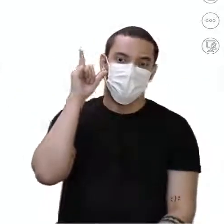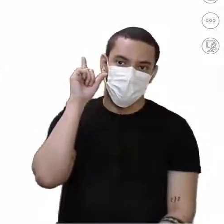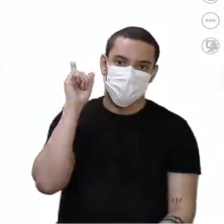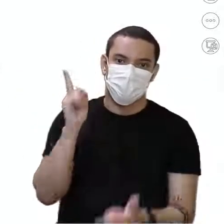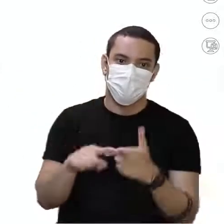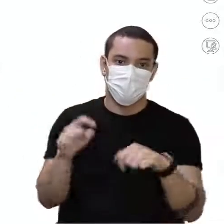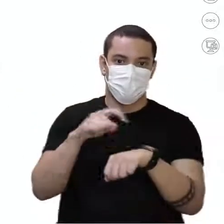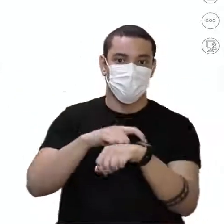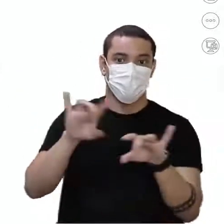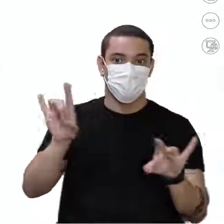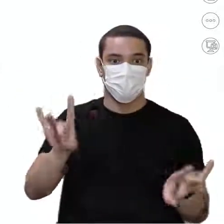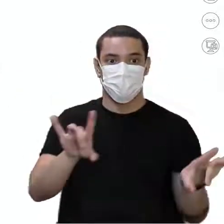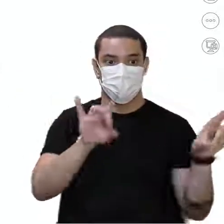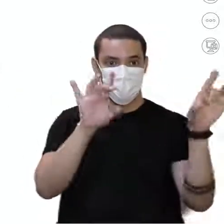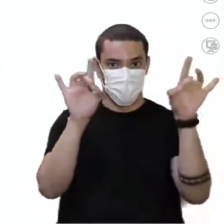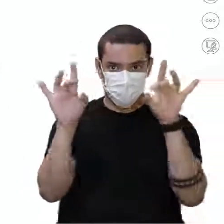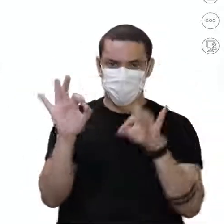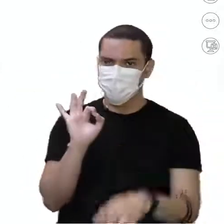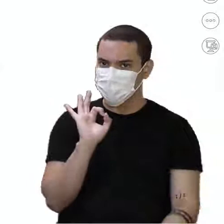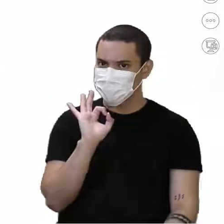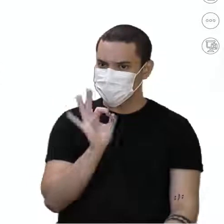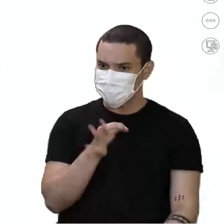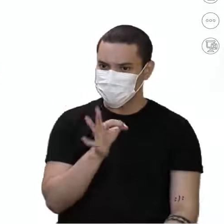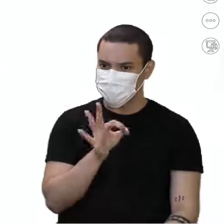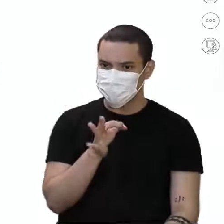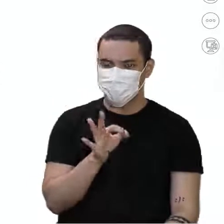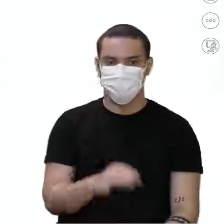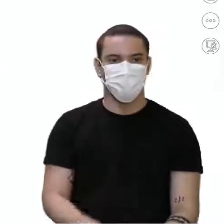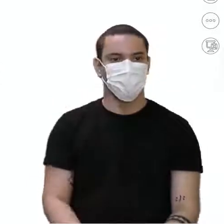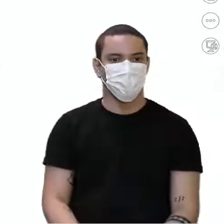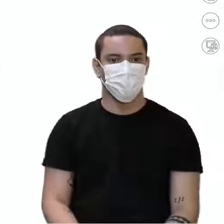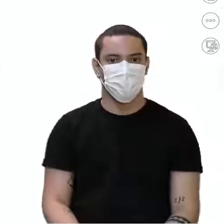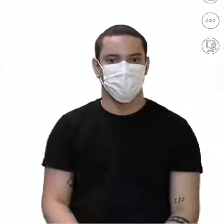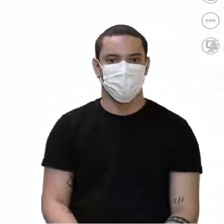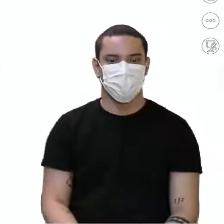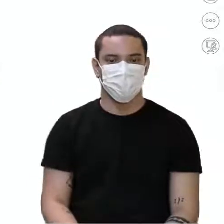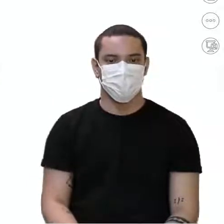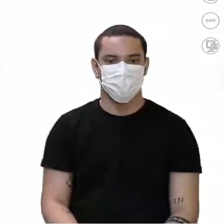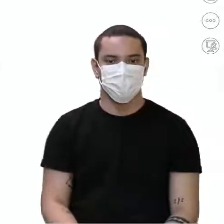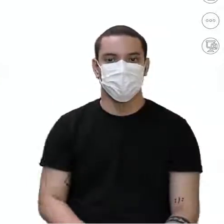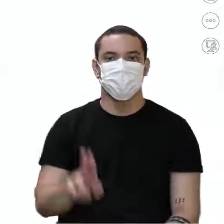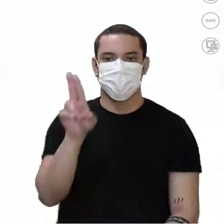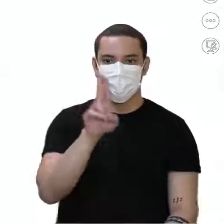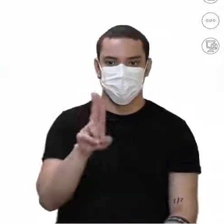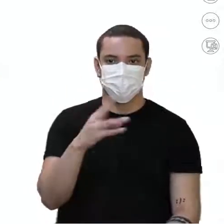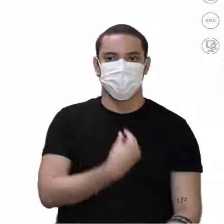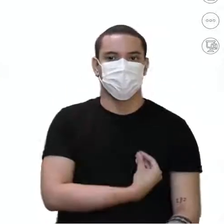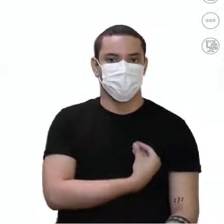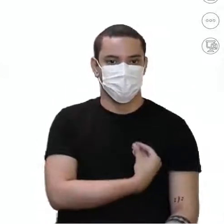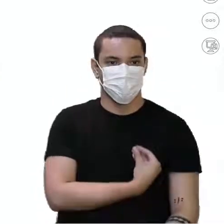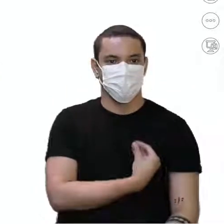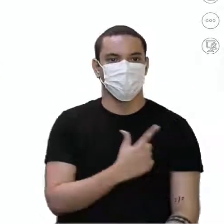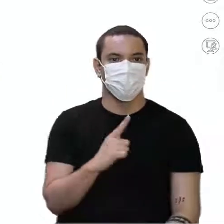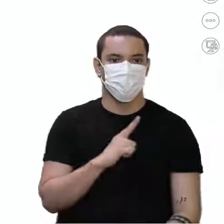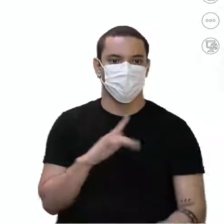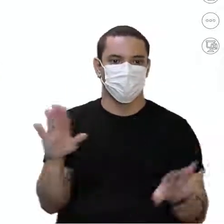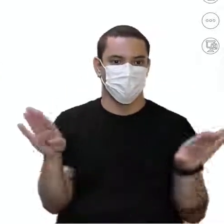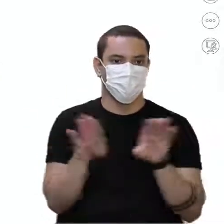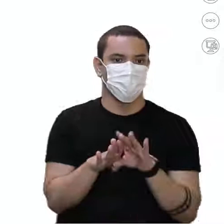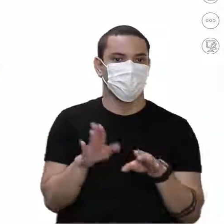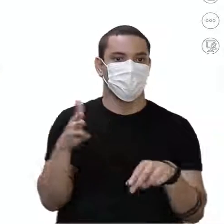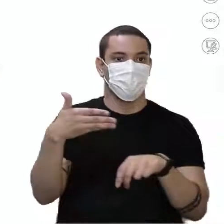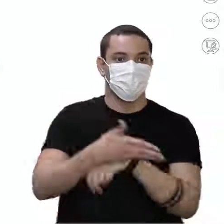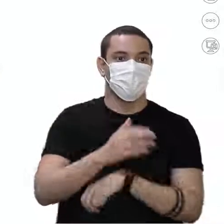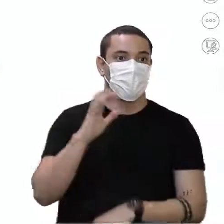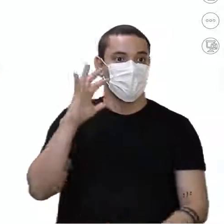tempo específico, tá entendendo? Muito bem, usamos o present perfect e as frequency words para fazer essa